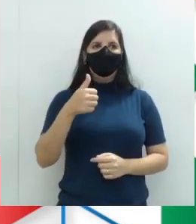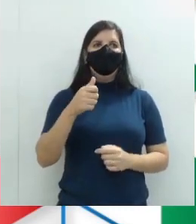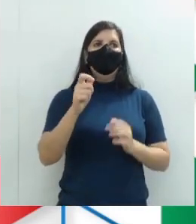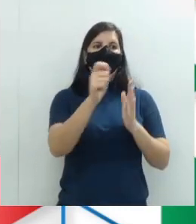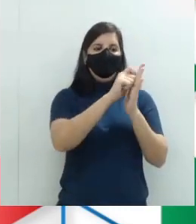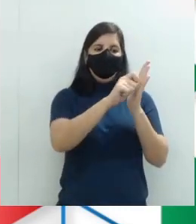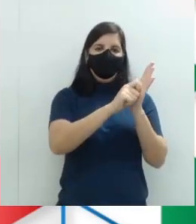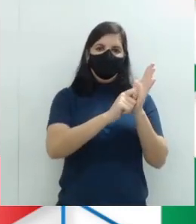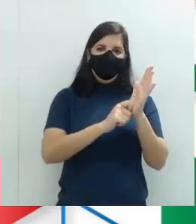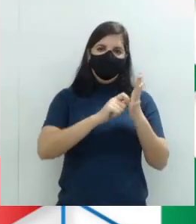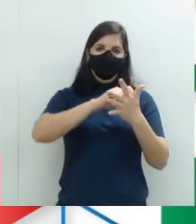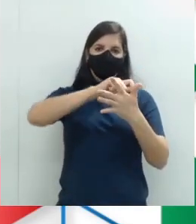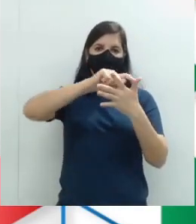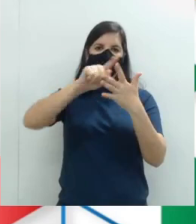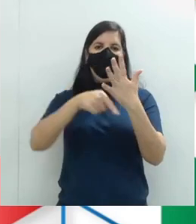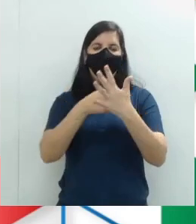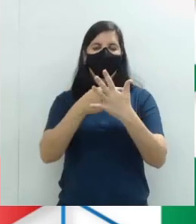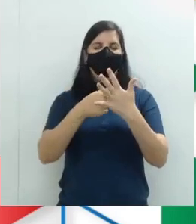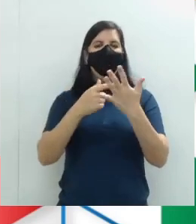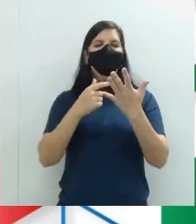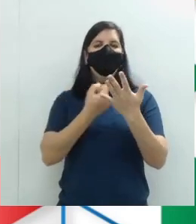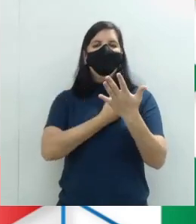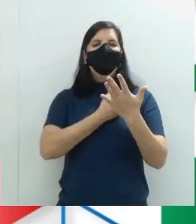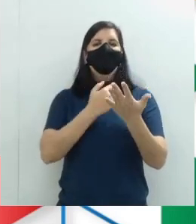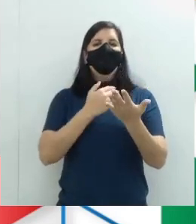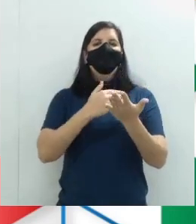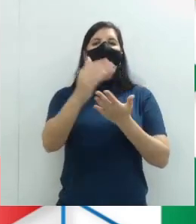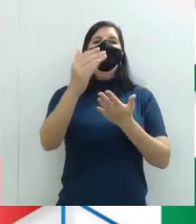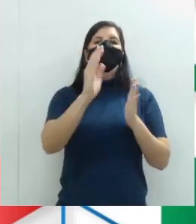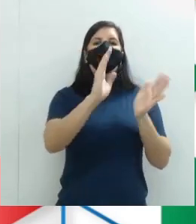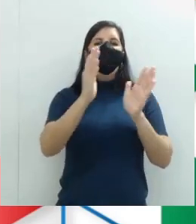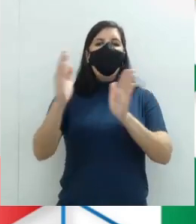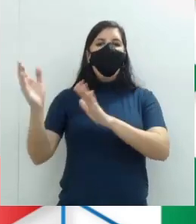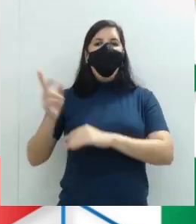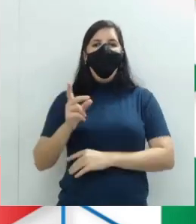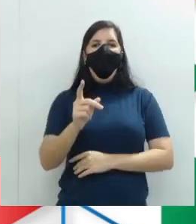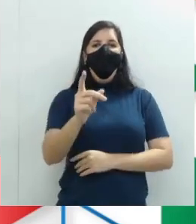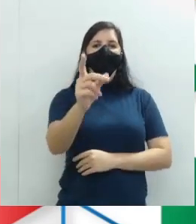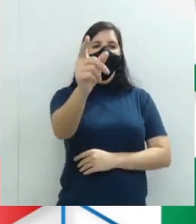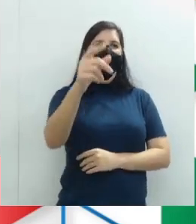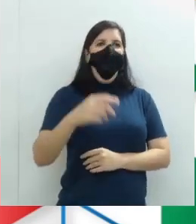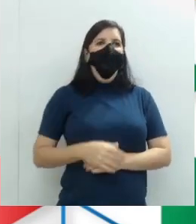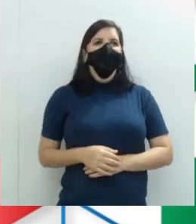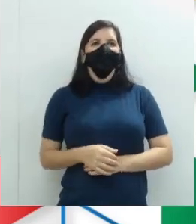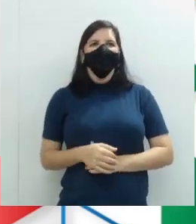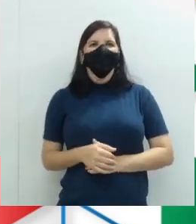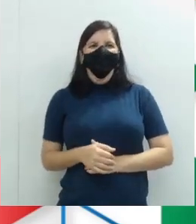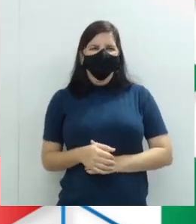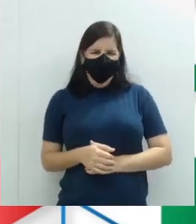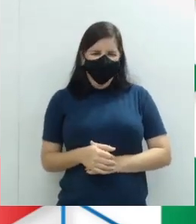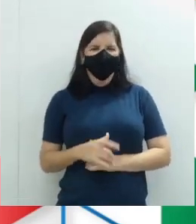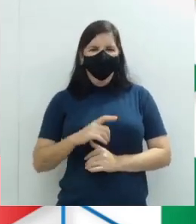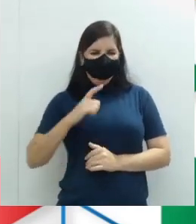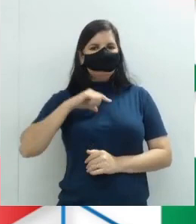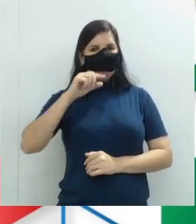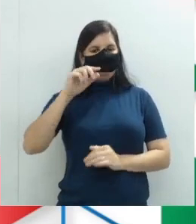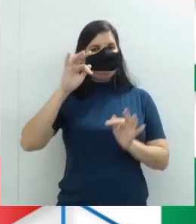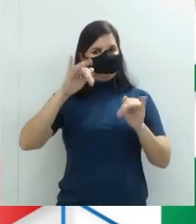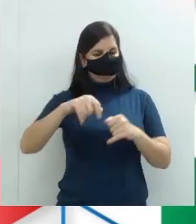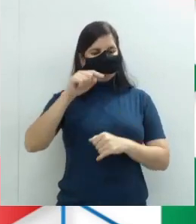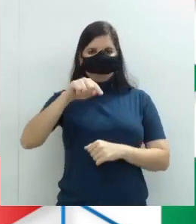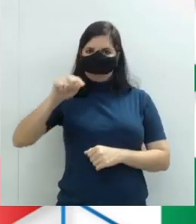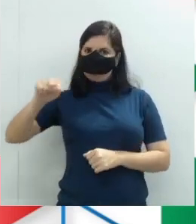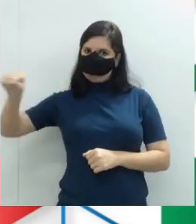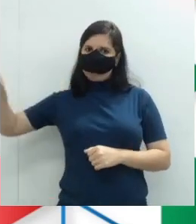os 5 termos iniciais da sequência infinita. Então, ela tem uma reticência no final,